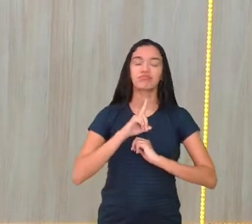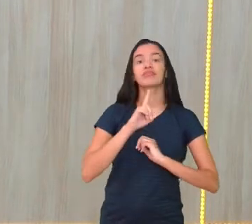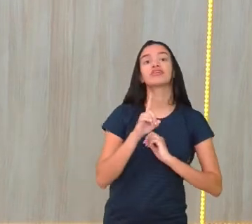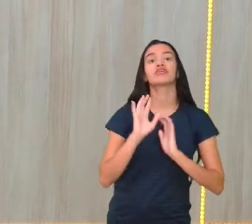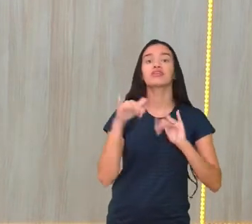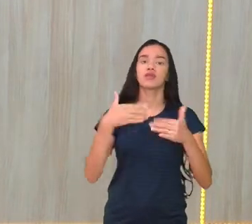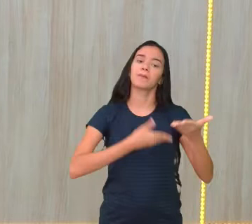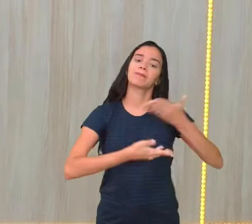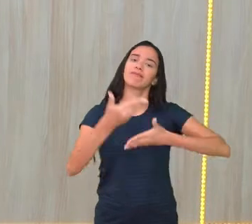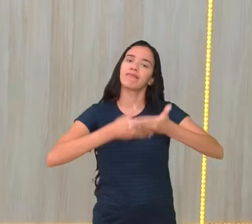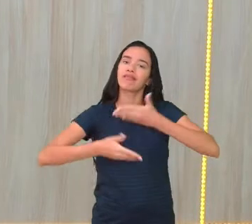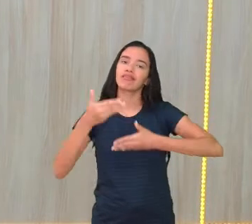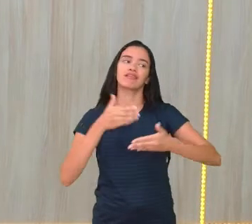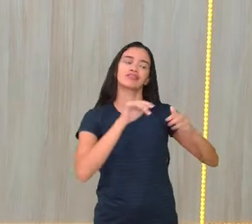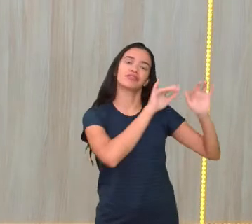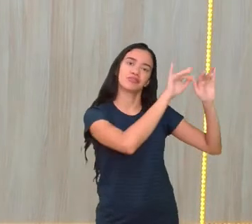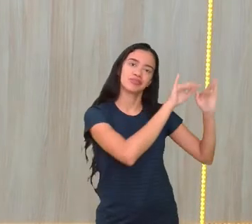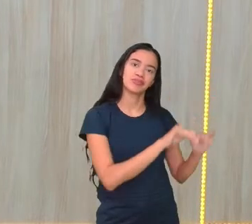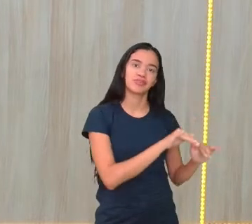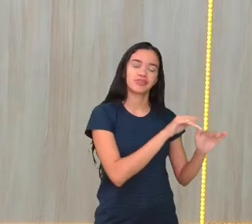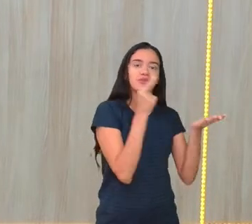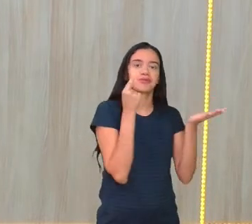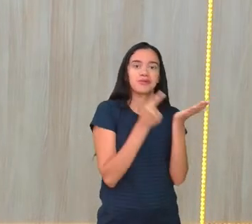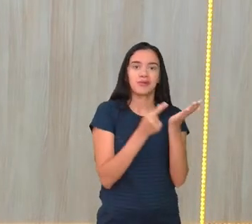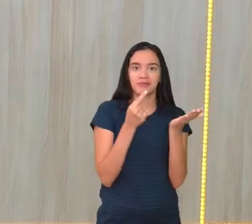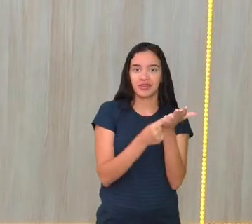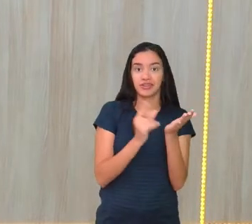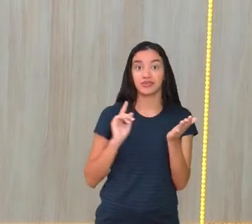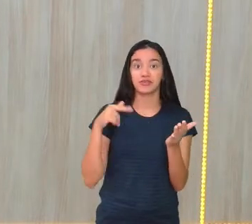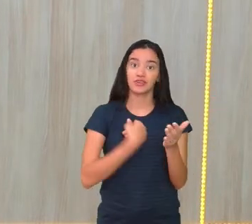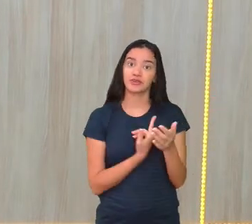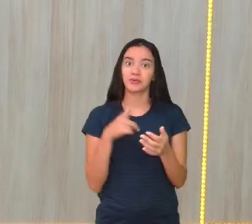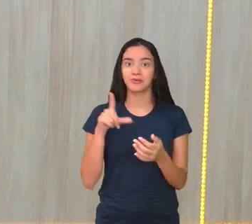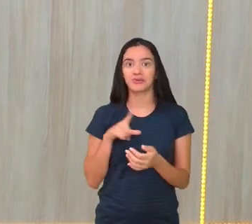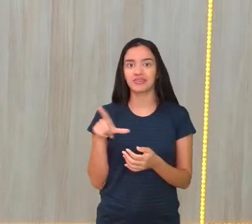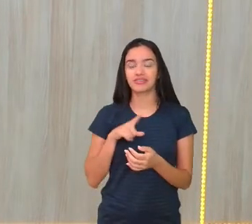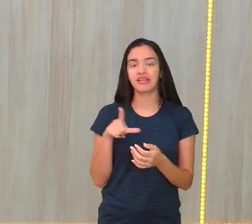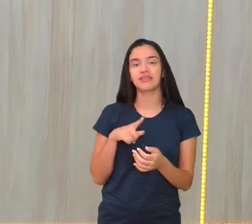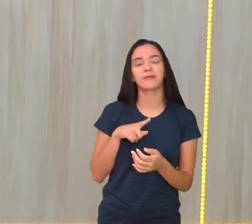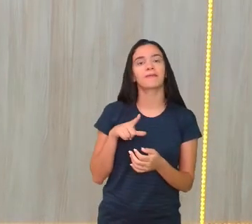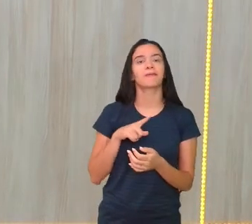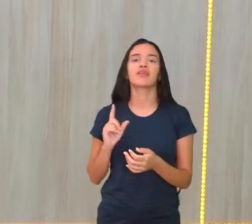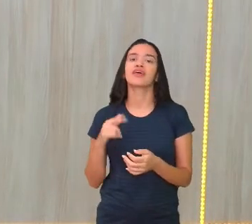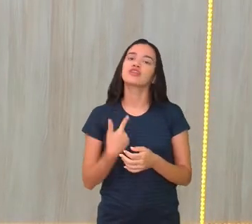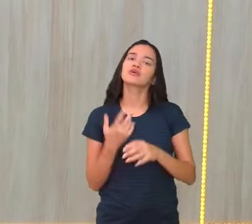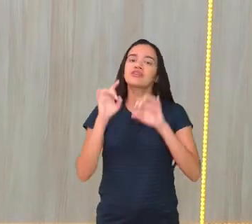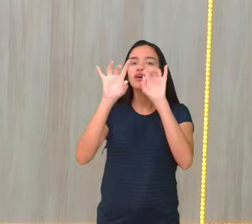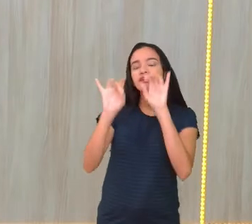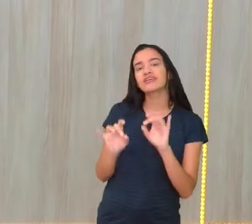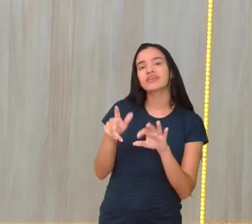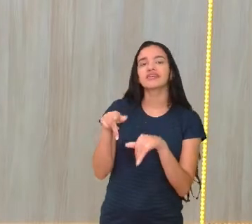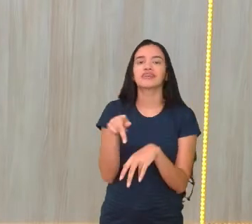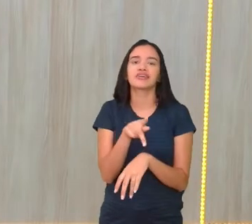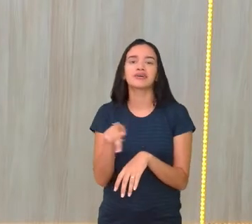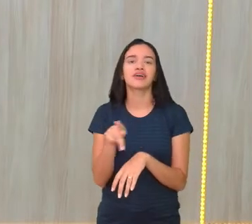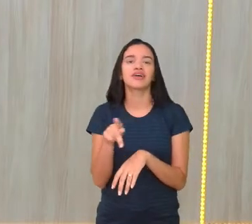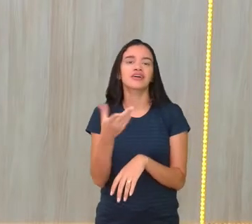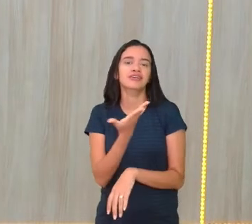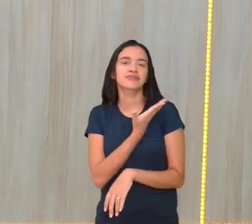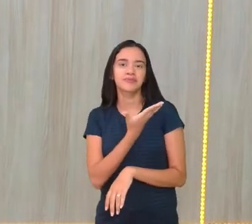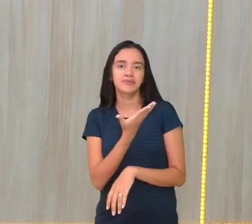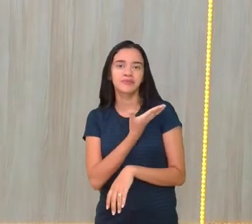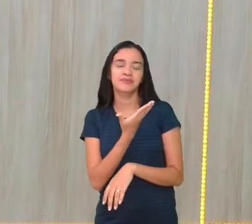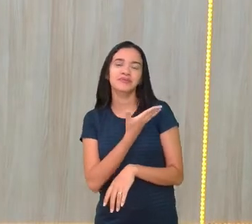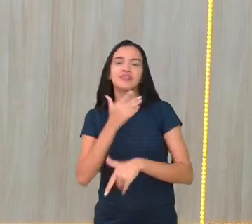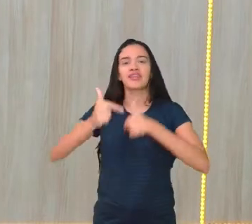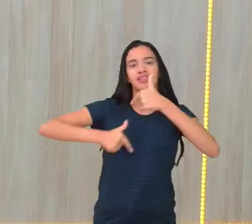para interagir no chat pelo aplicativo, nós temos aqui a nossa querida companheira de